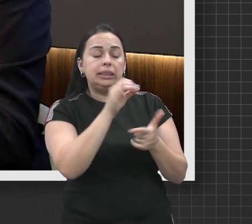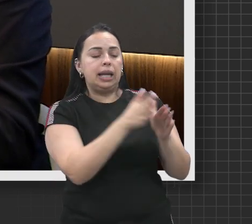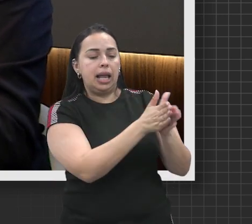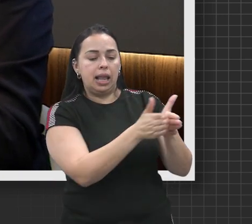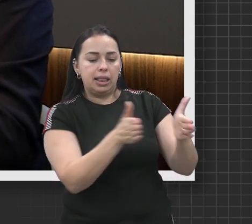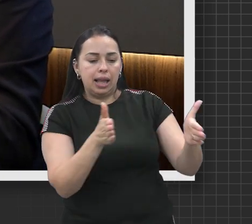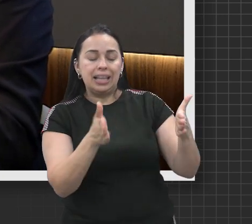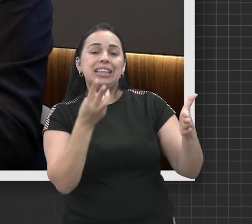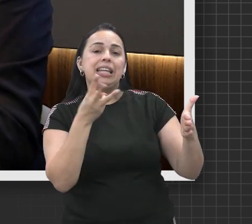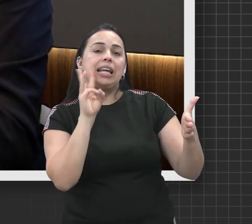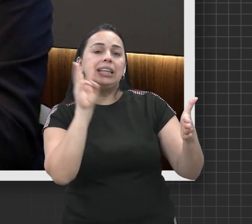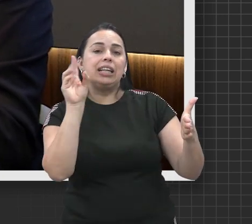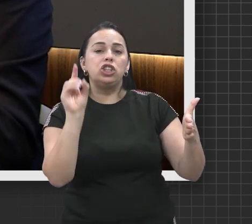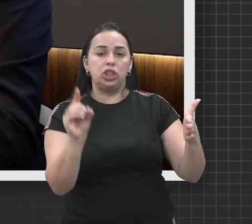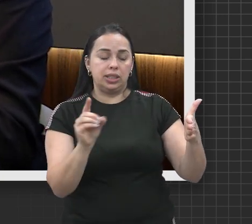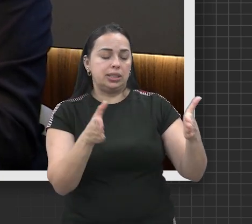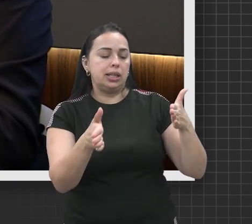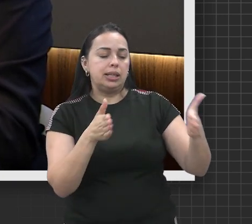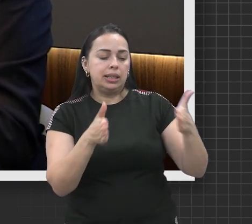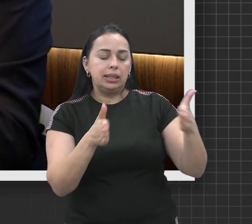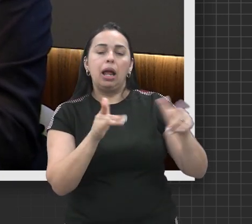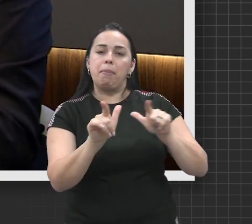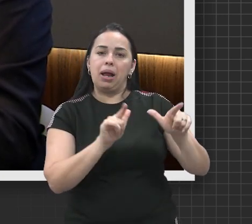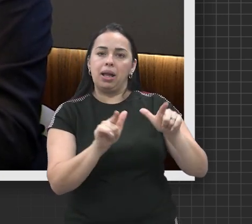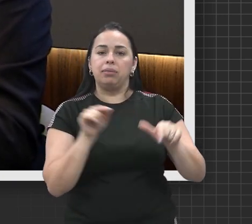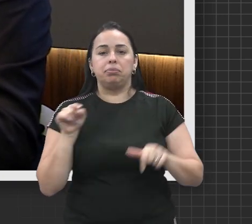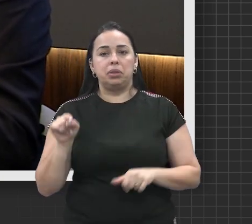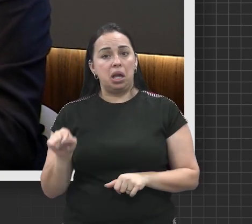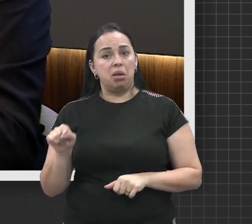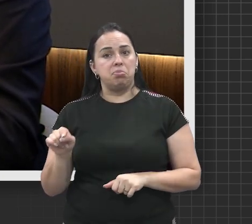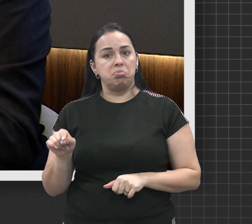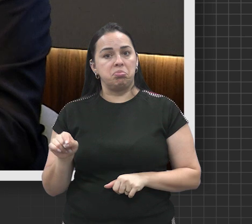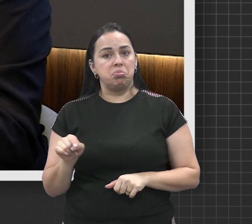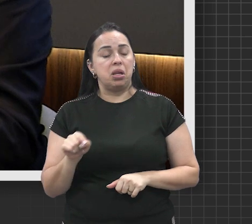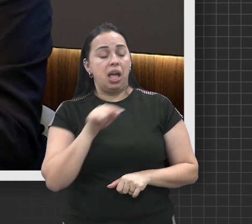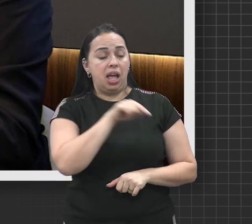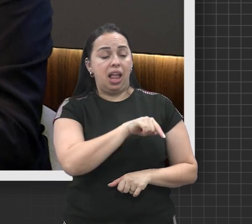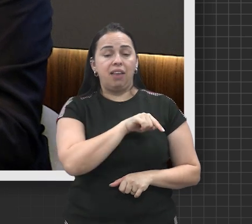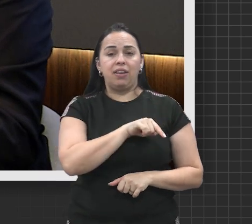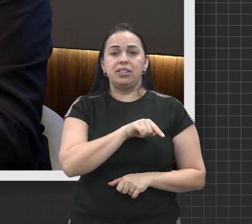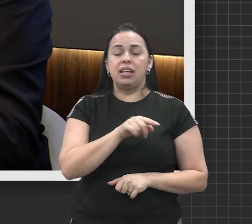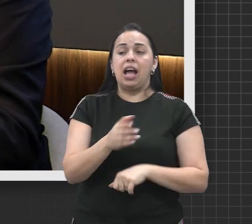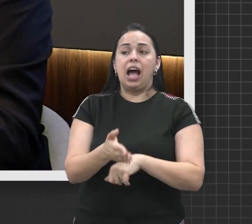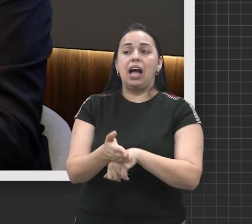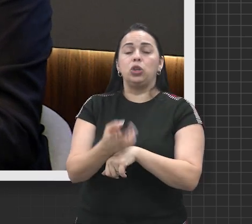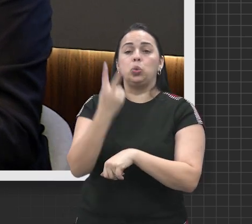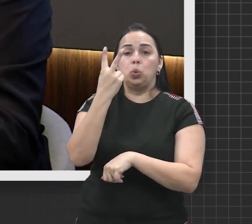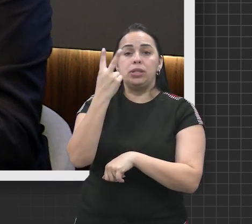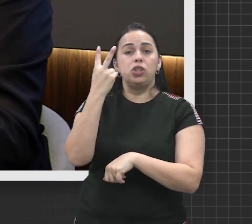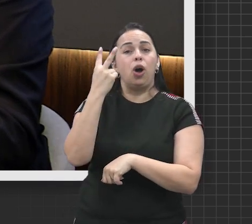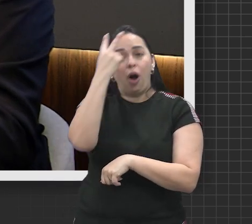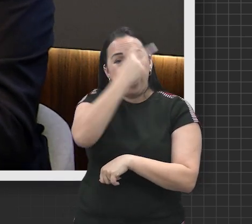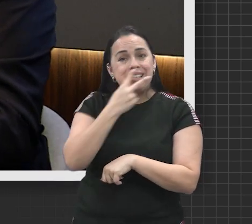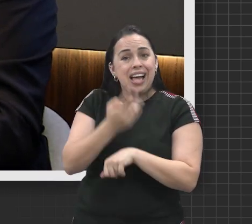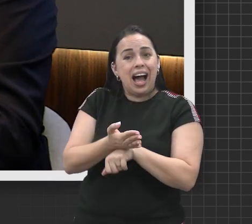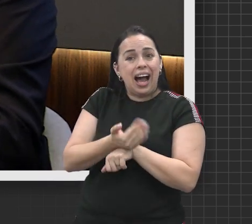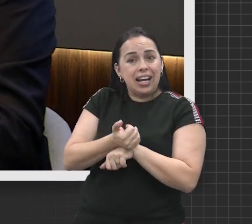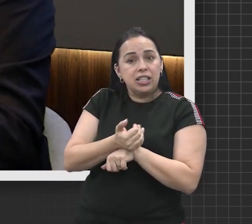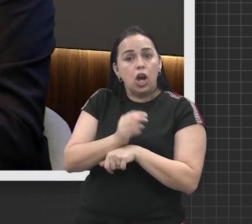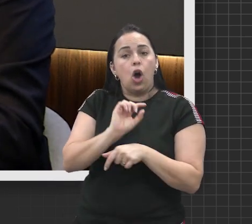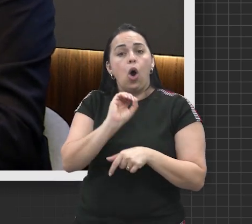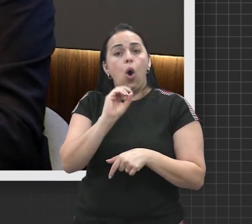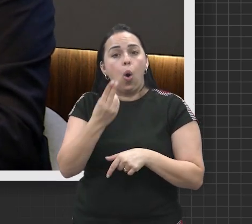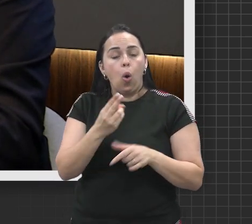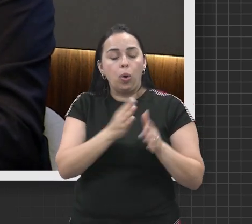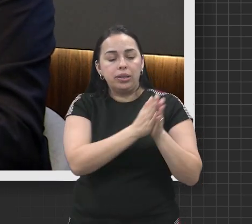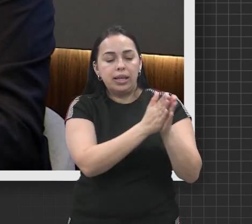desse período, ou se ele for cumprido, esses 30 dias de cumprimento, o empregado pode escolher se ele quer sair 2 horas